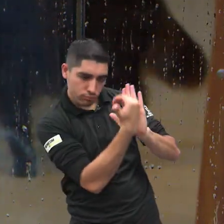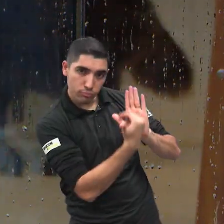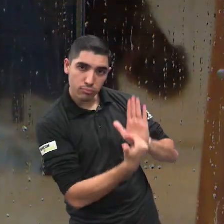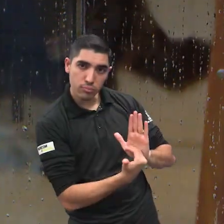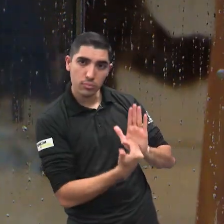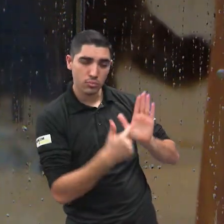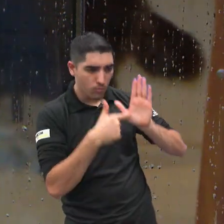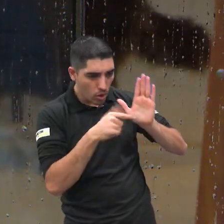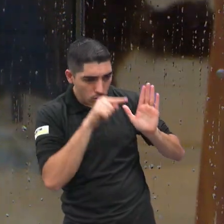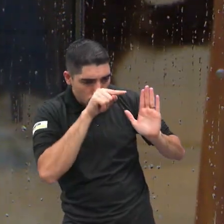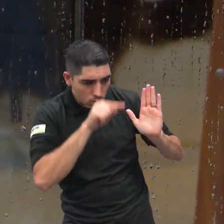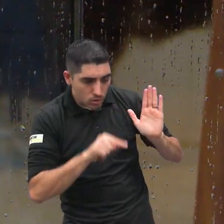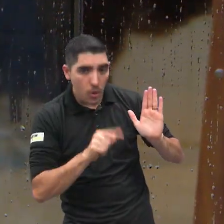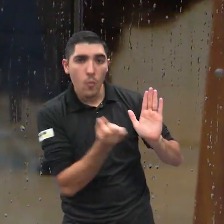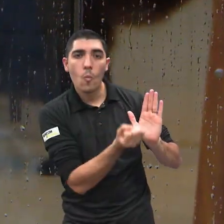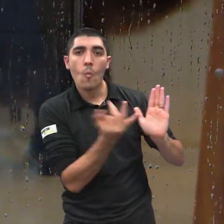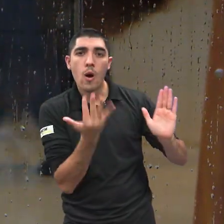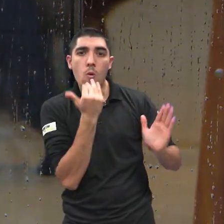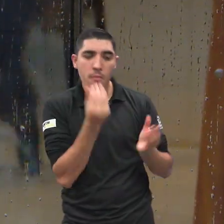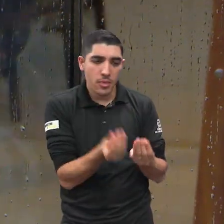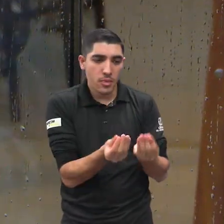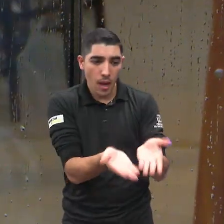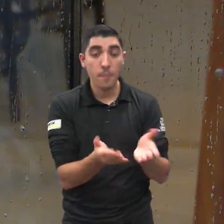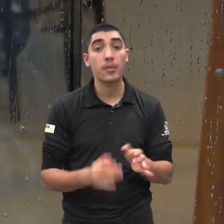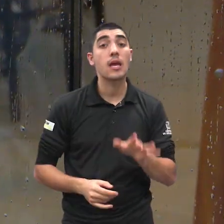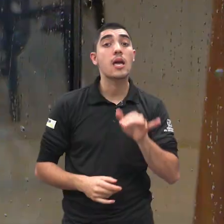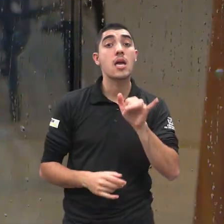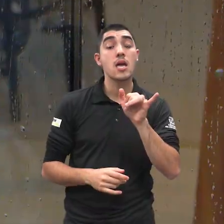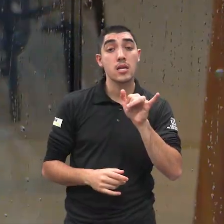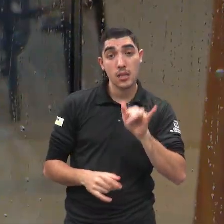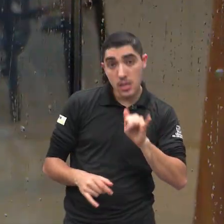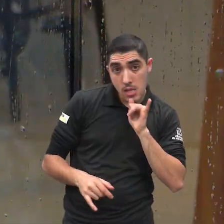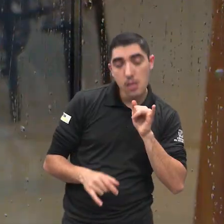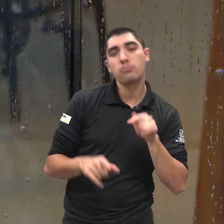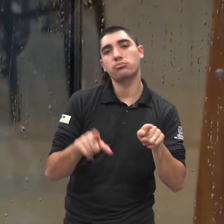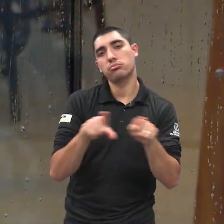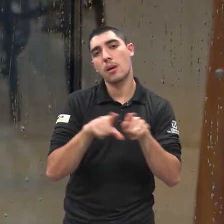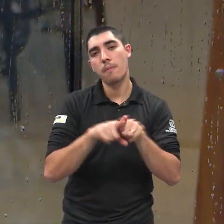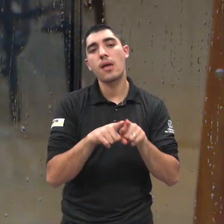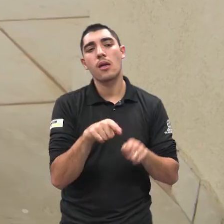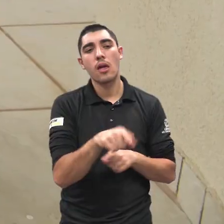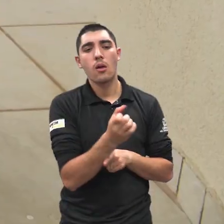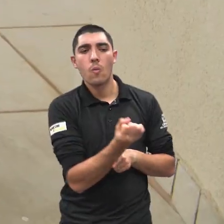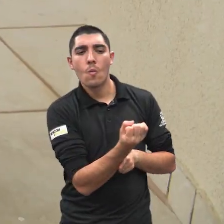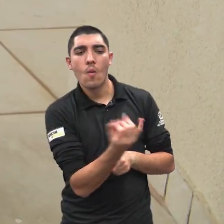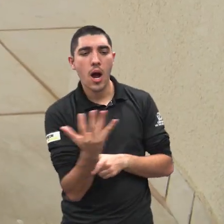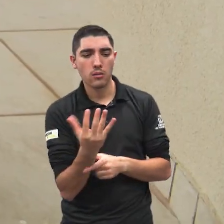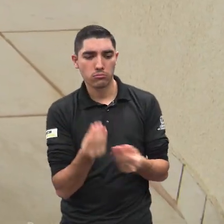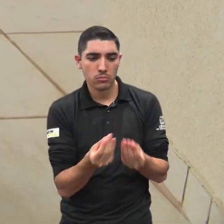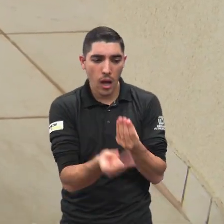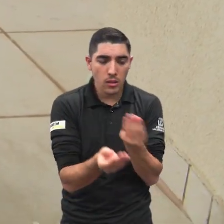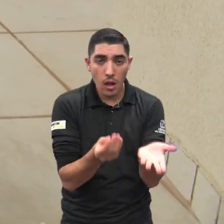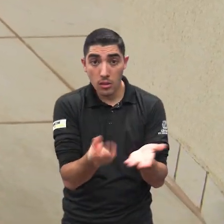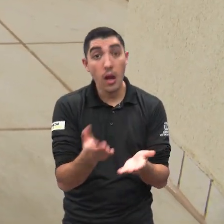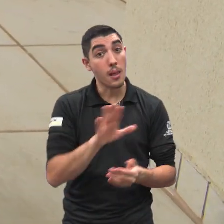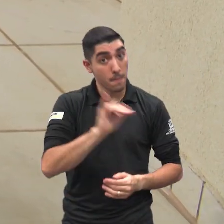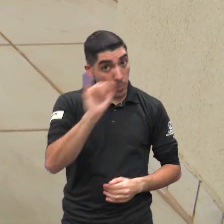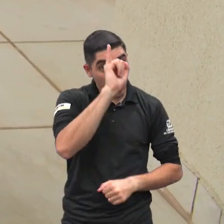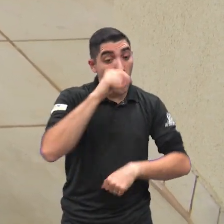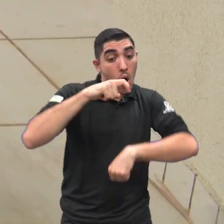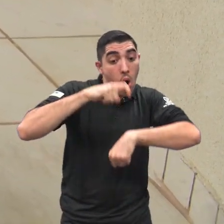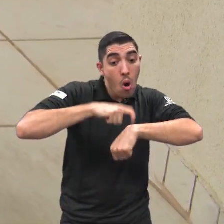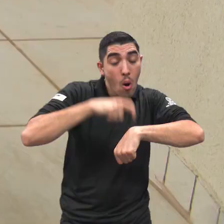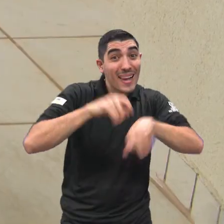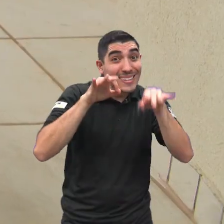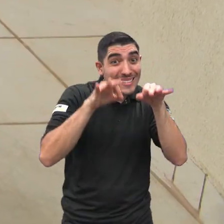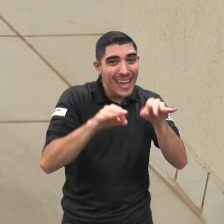veterinário, tem a quantidade certinha que tem que ter. A questão de porções é muito importante ter os horários